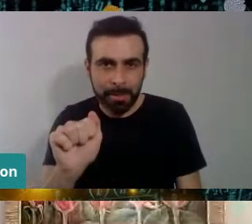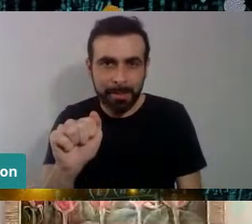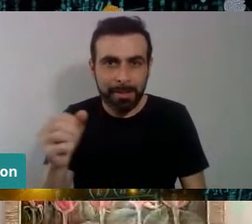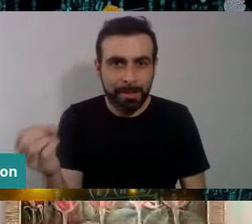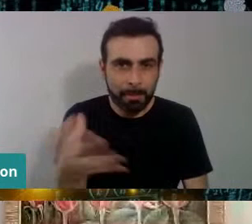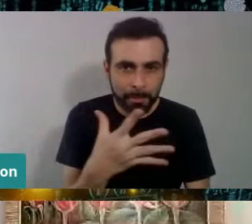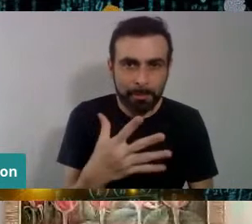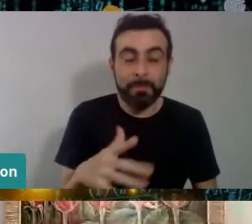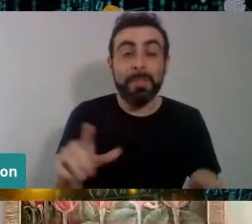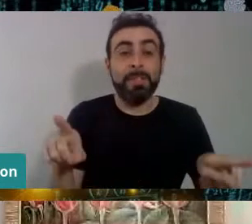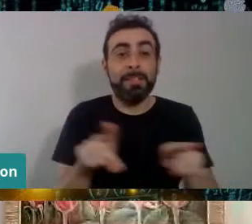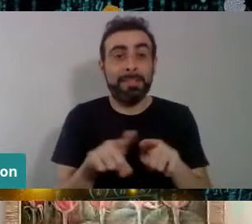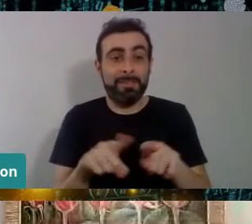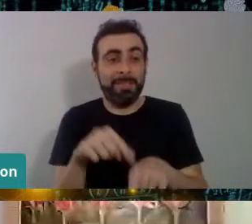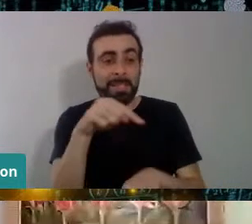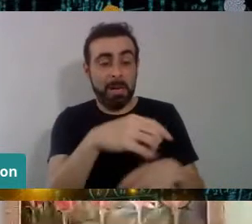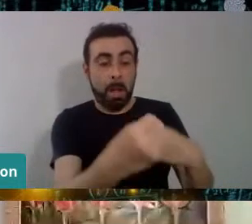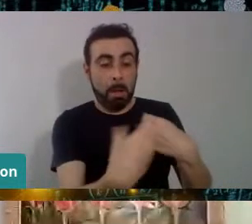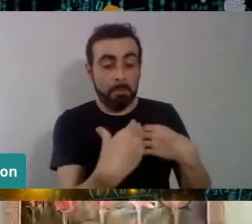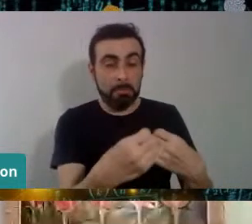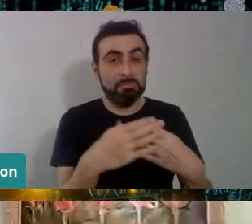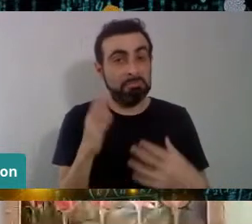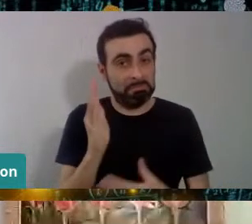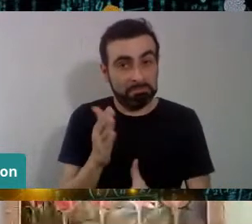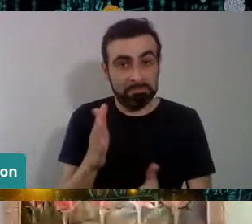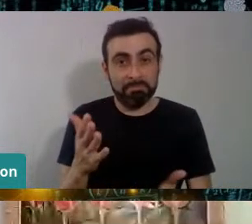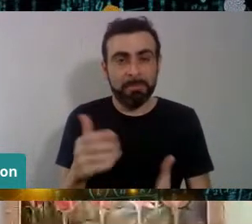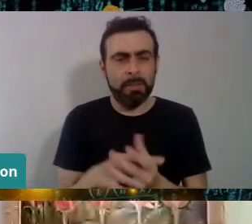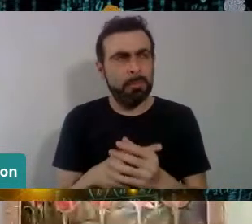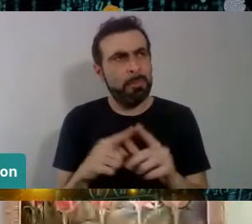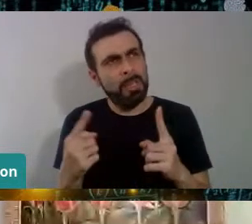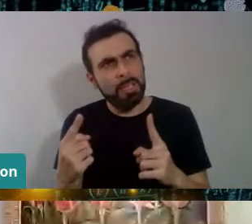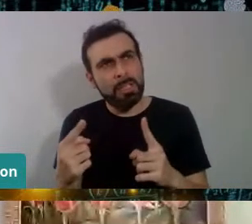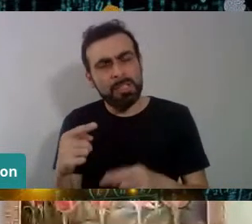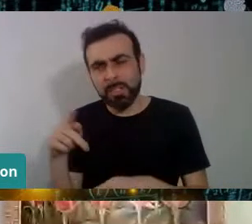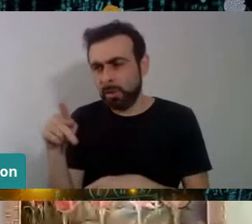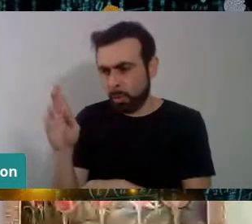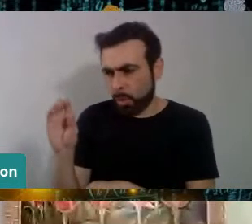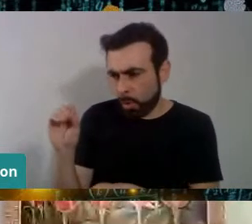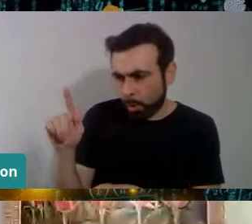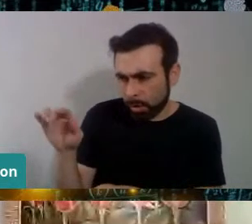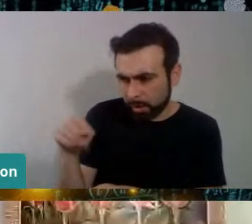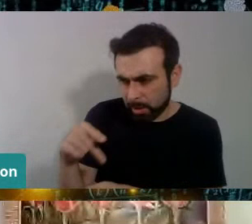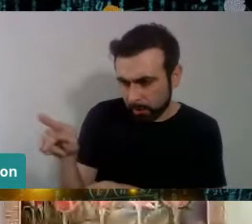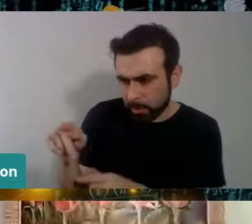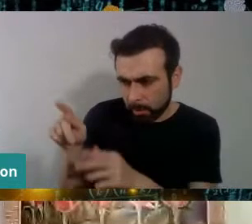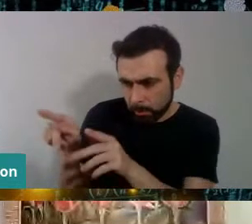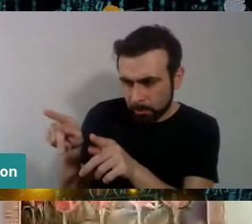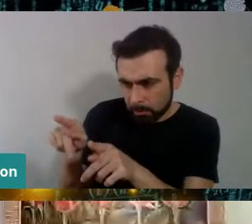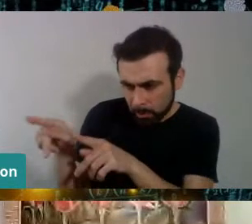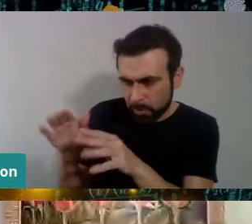minha professora de álgebra moderna. É, não, acho que não foi professor. Do Koga foi professora, não, né, Koga?